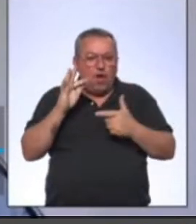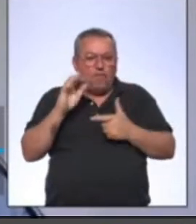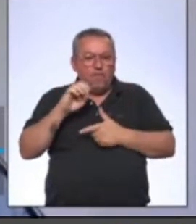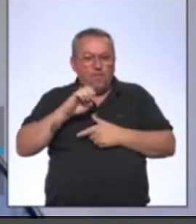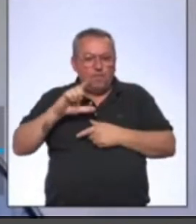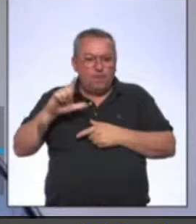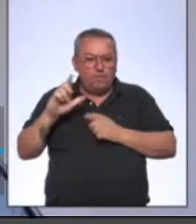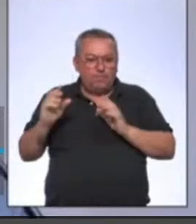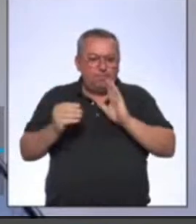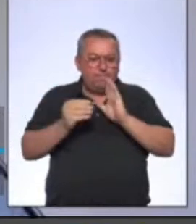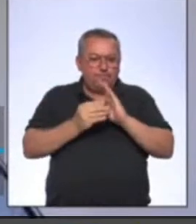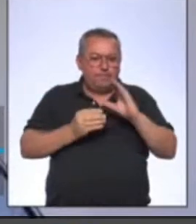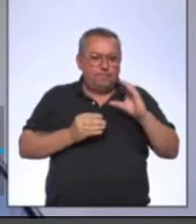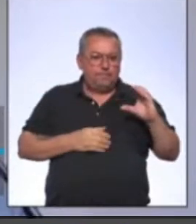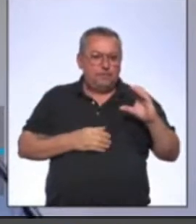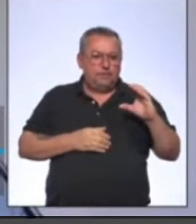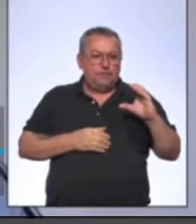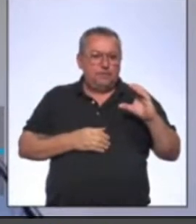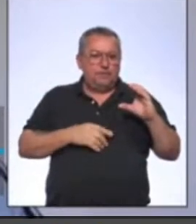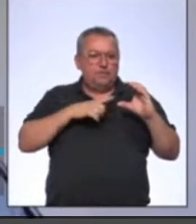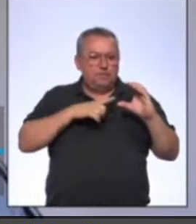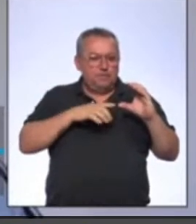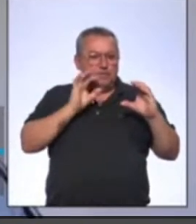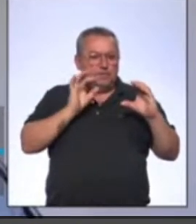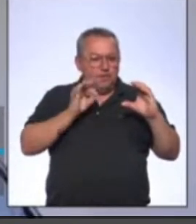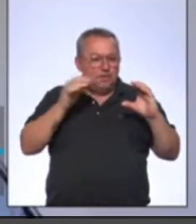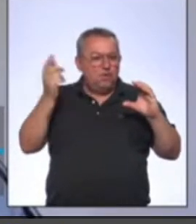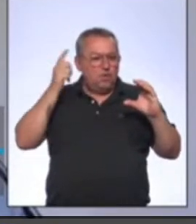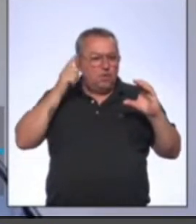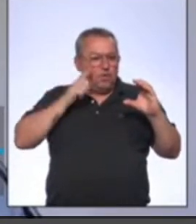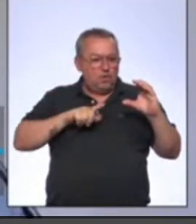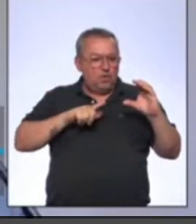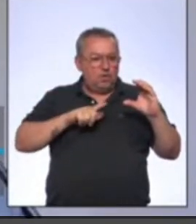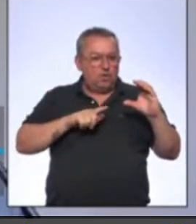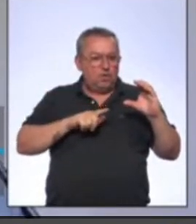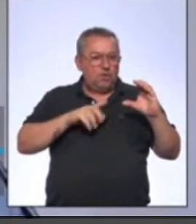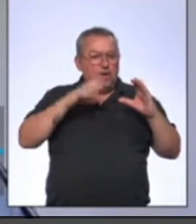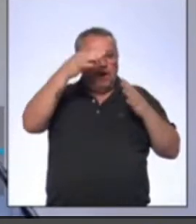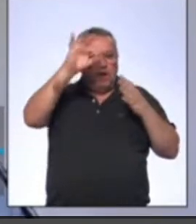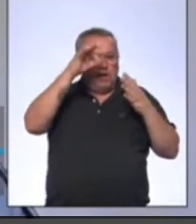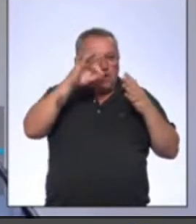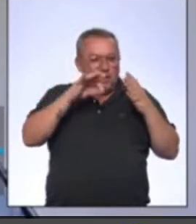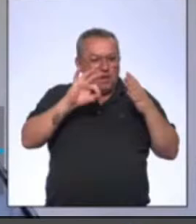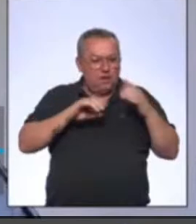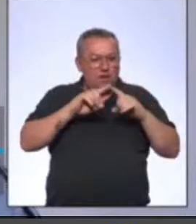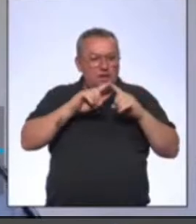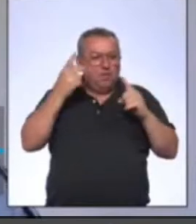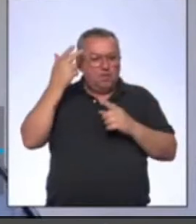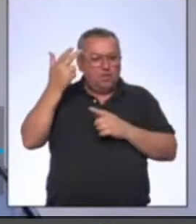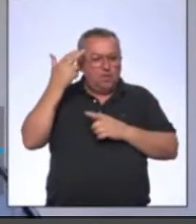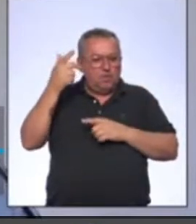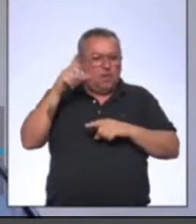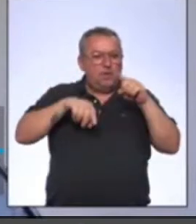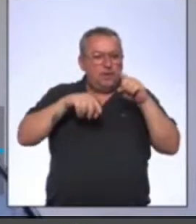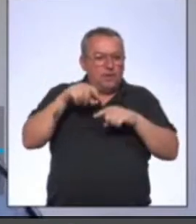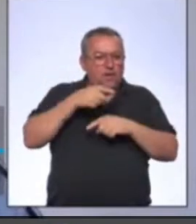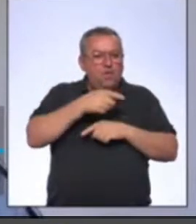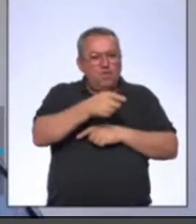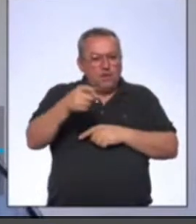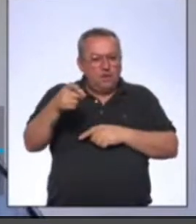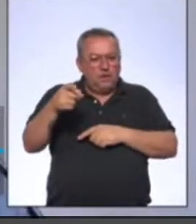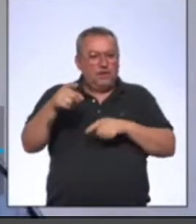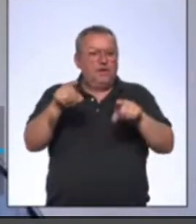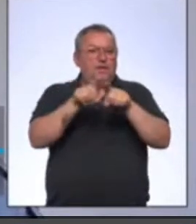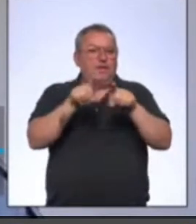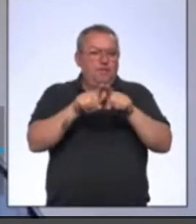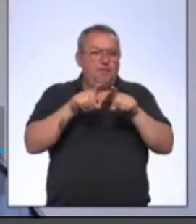alternativa C, fez muito bem, acertou esse item, que é bastante comum no material de vocês. E